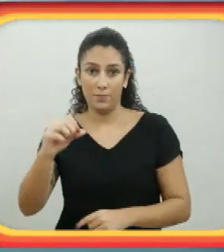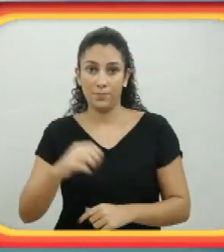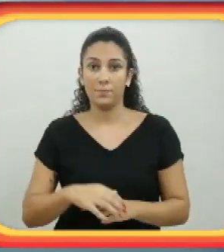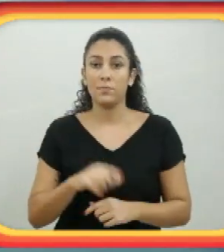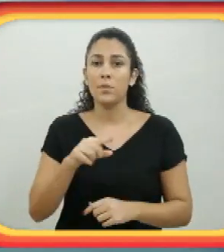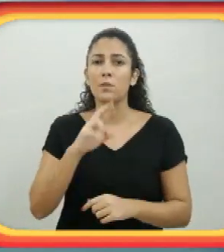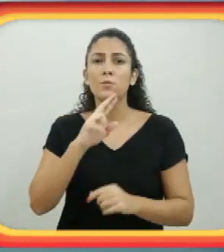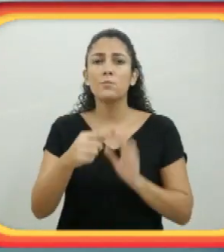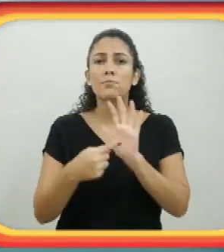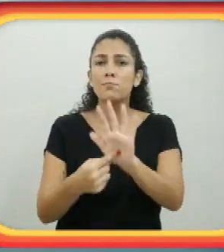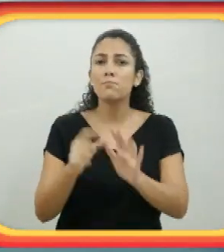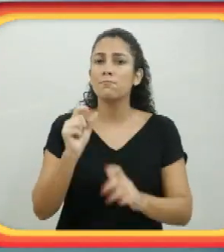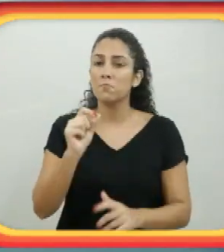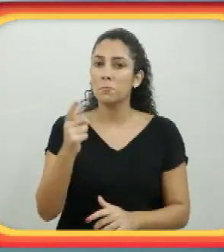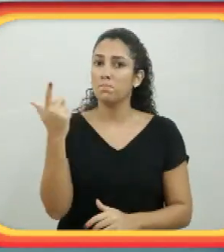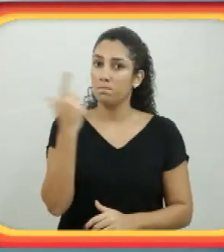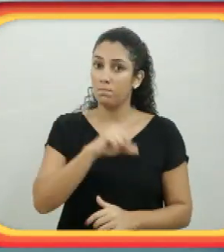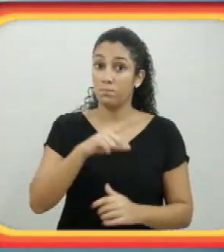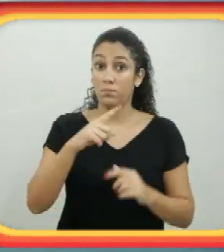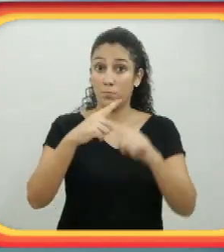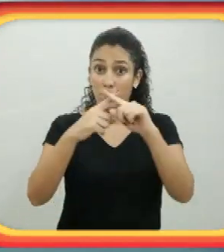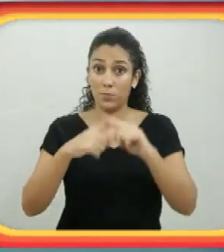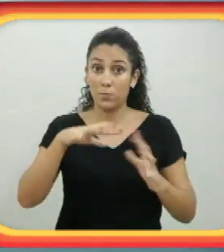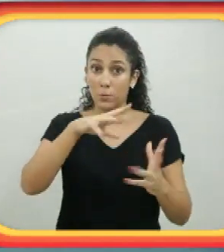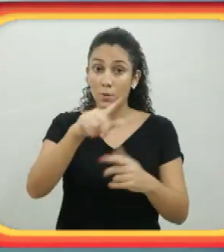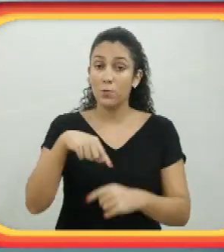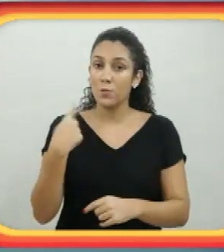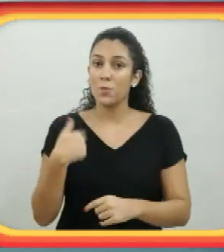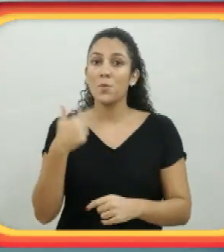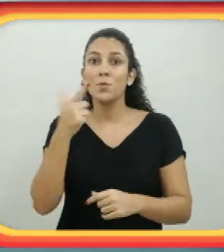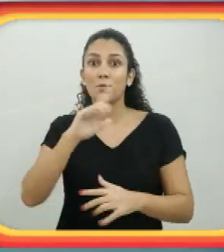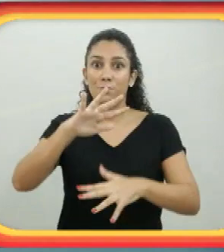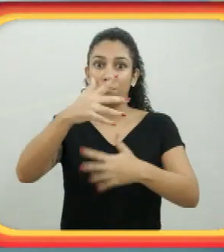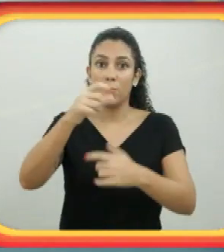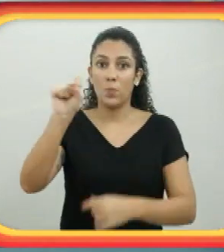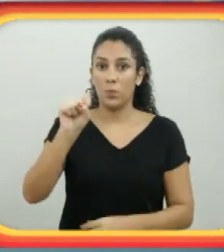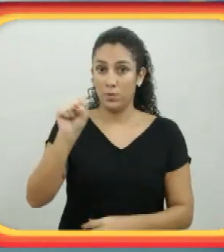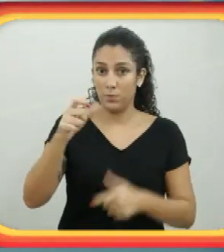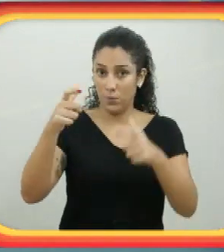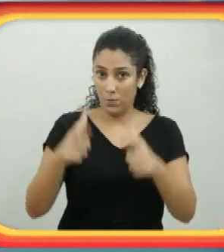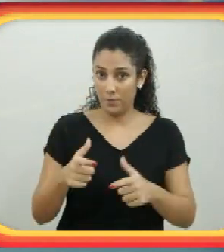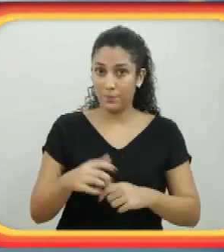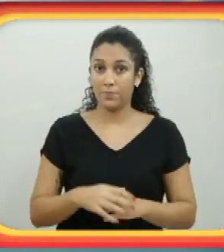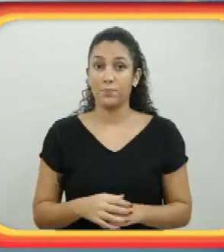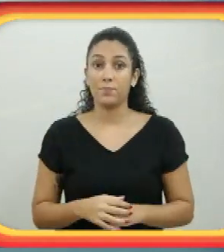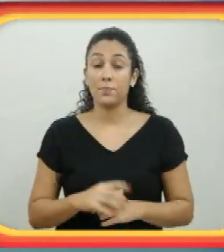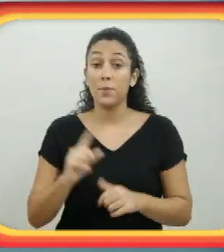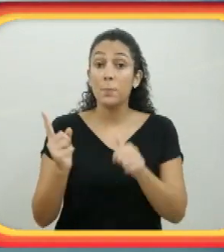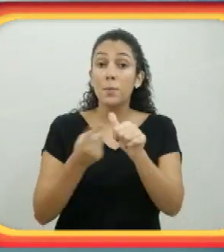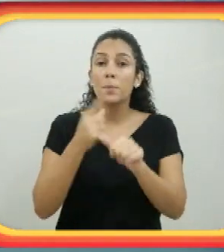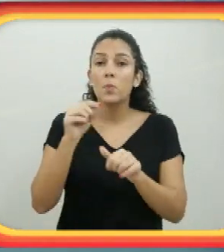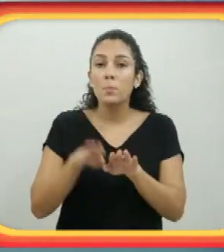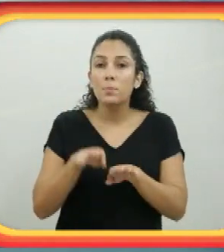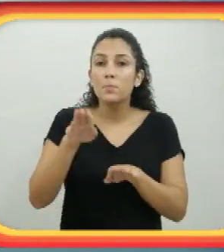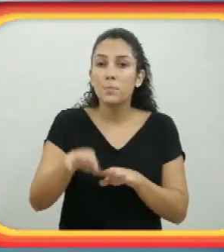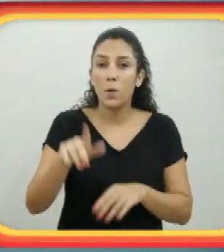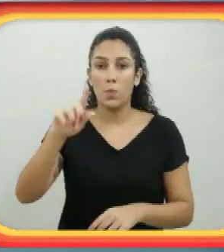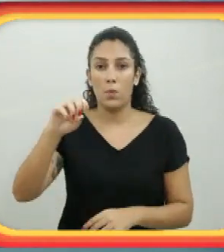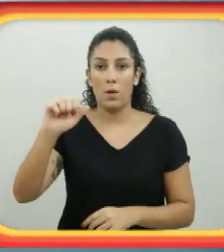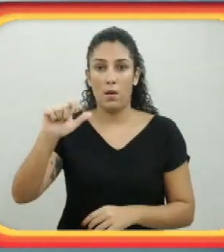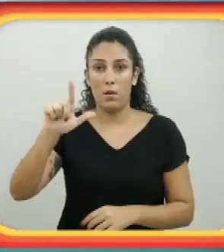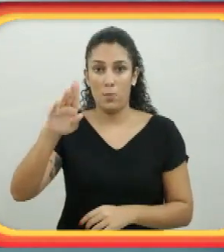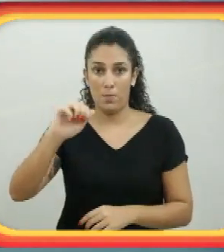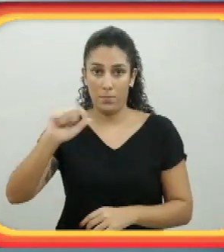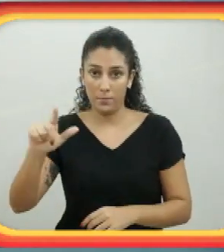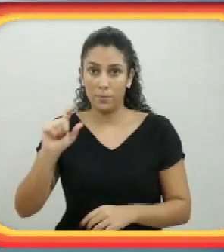goalball. Com isso, o primeiro grande título veio em 2011, nos Jogos Pan-Americanos de Guadalajara. Fomos